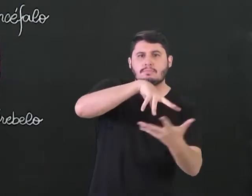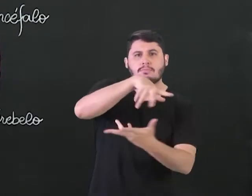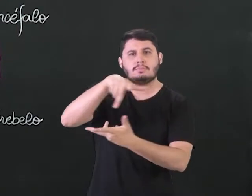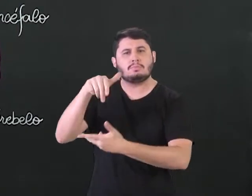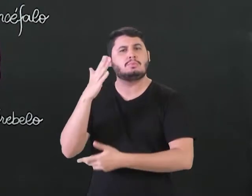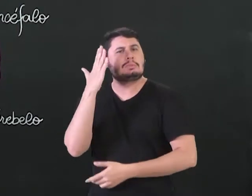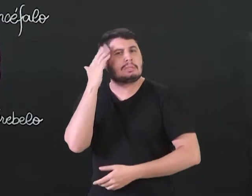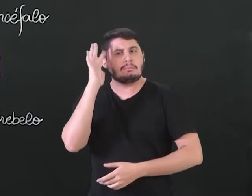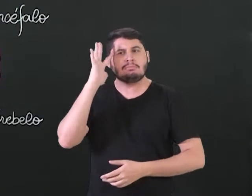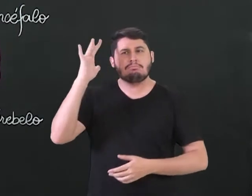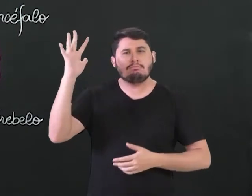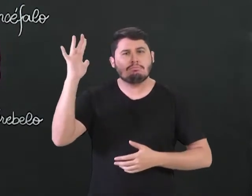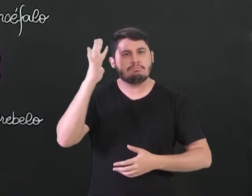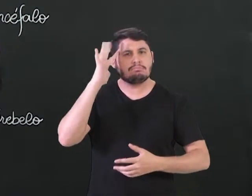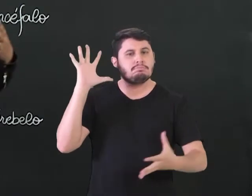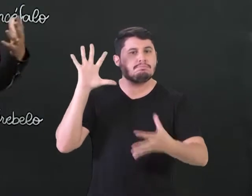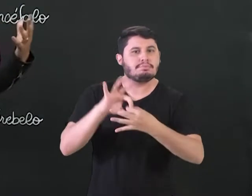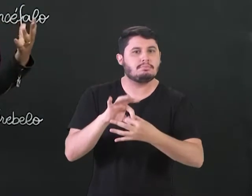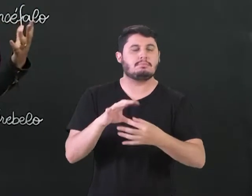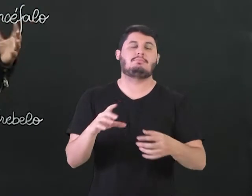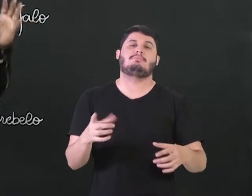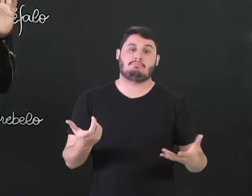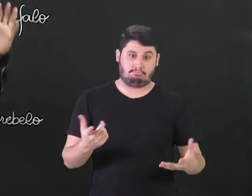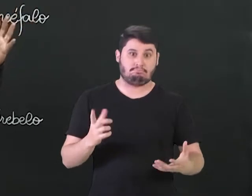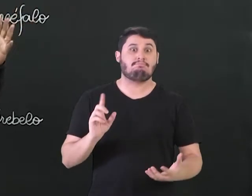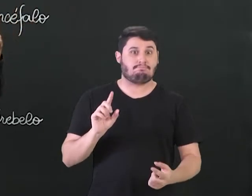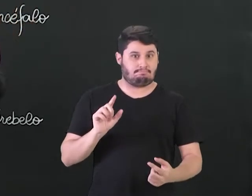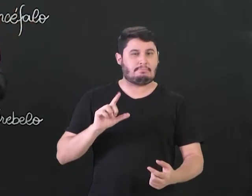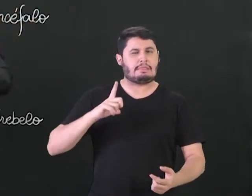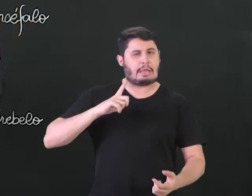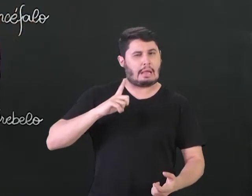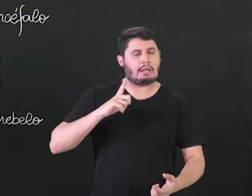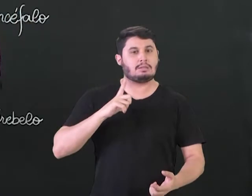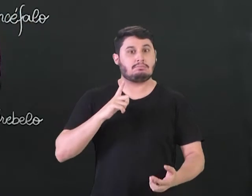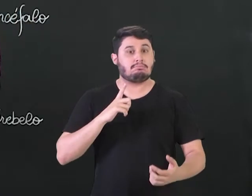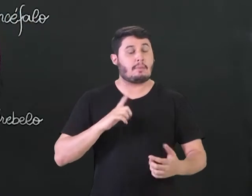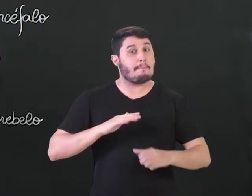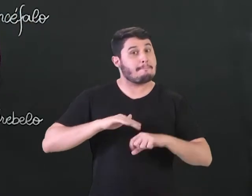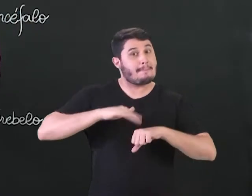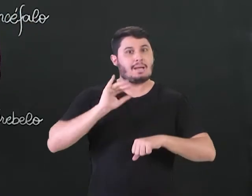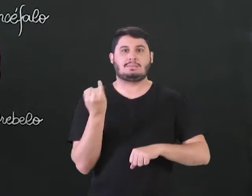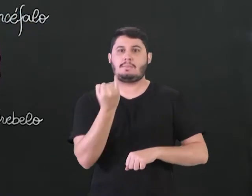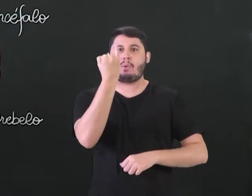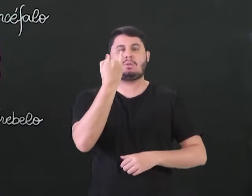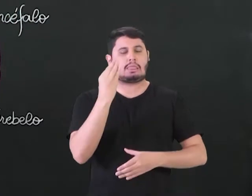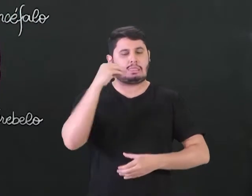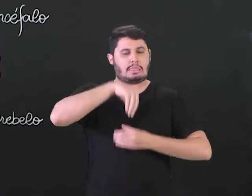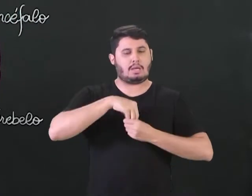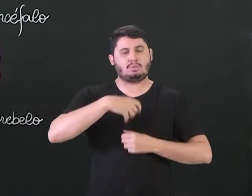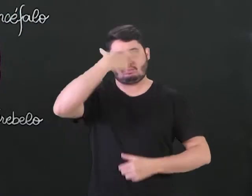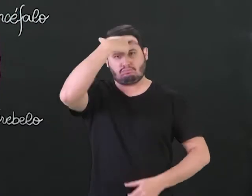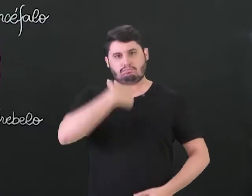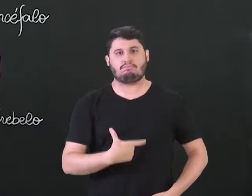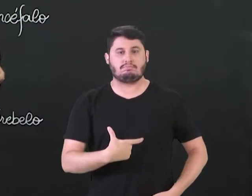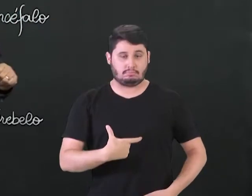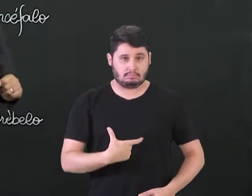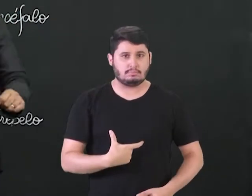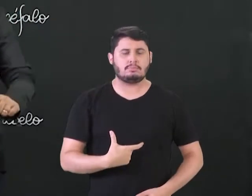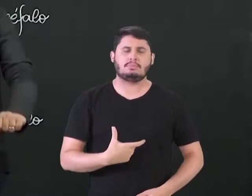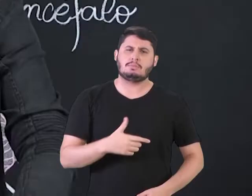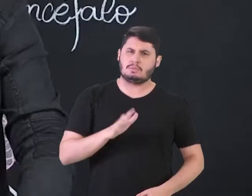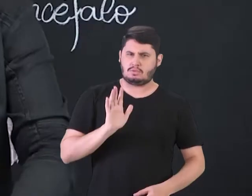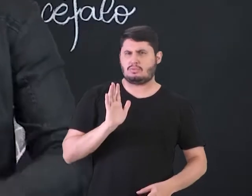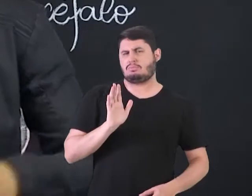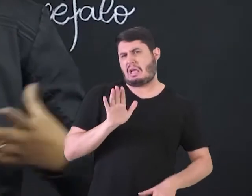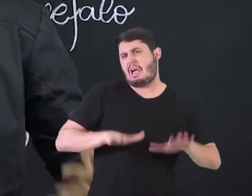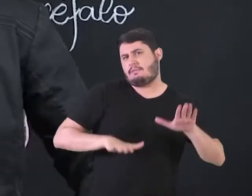mundo. Então, o sistema nervoso está aí no centro de tudo que a gente é. Você deve ter ouvido falar, alguém fala, estou com o